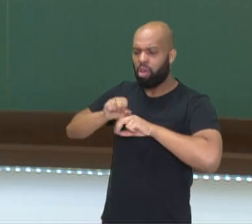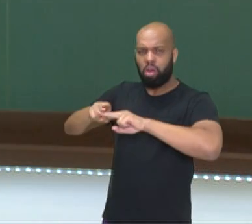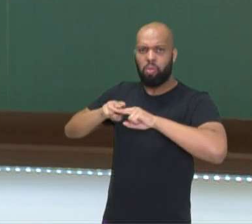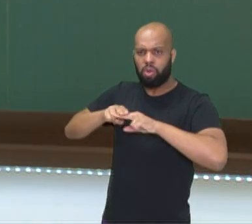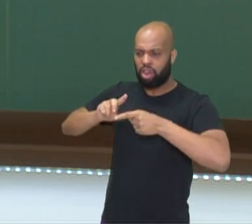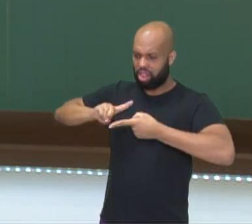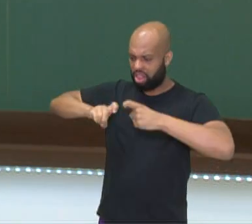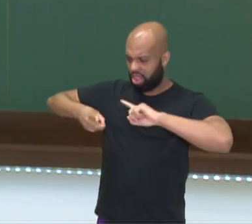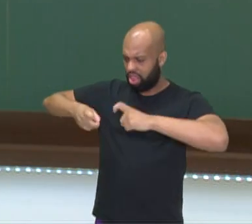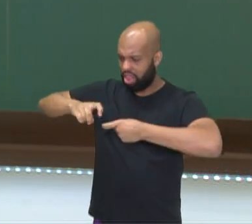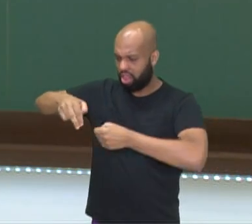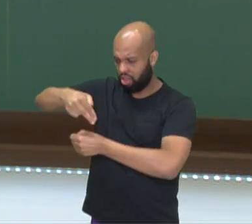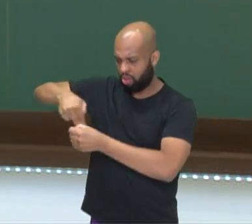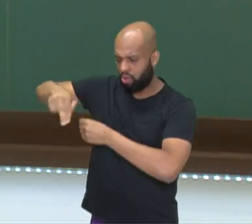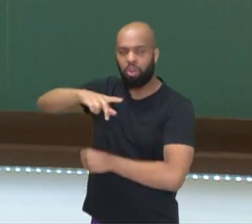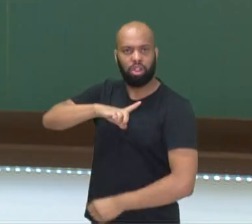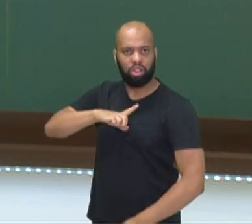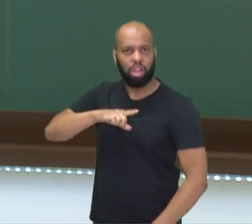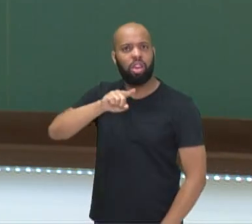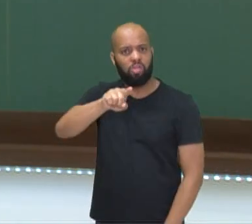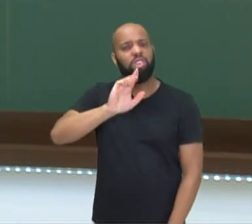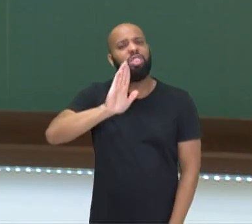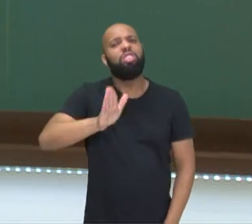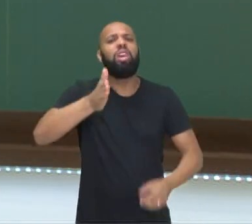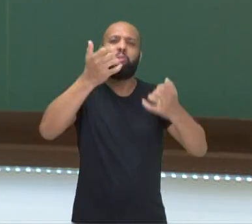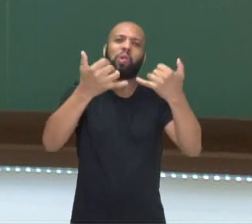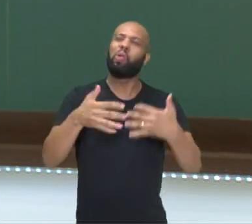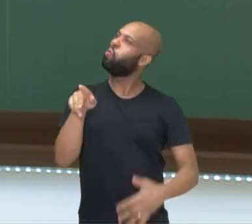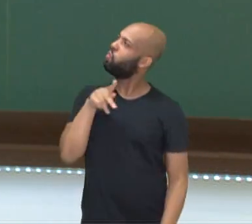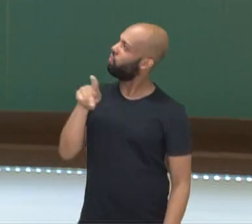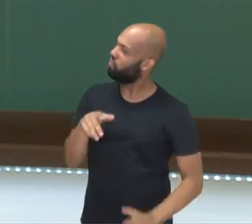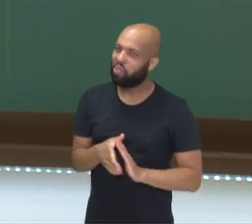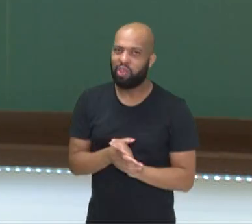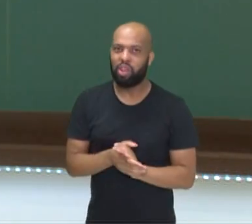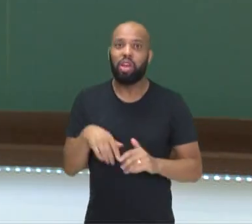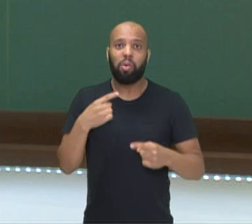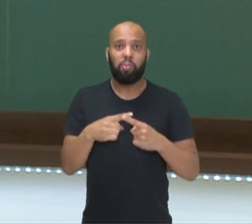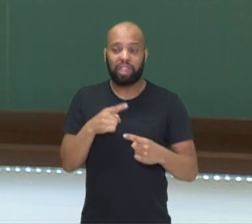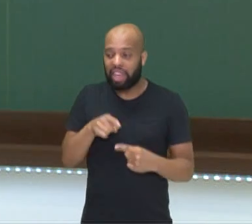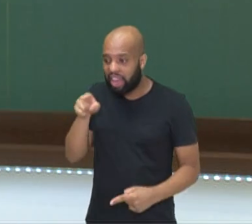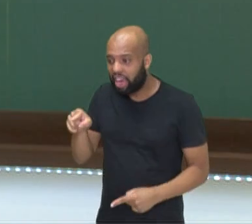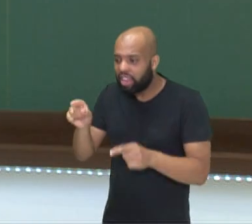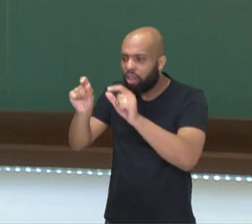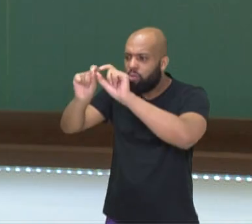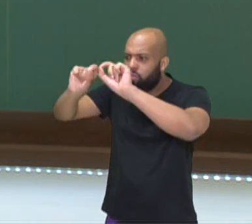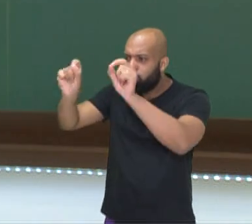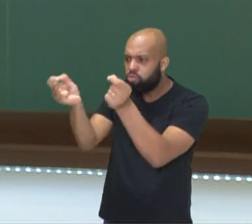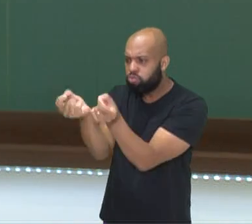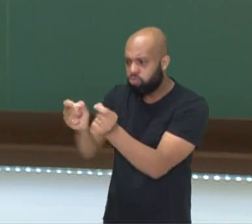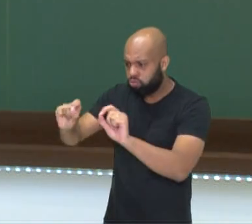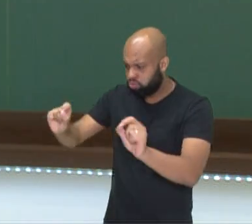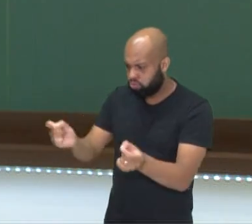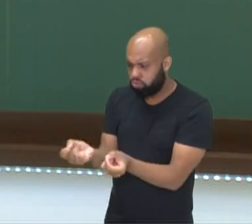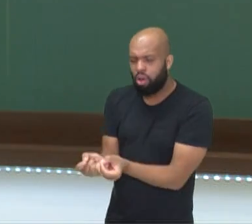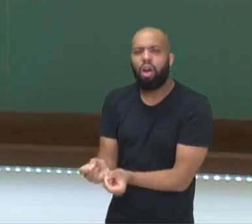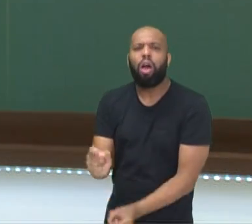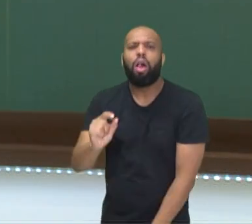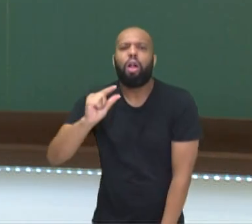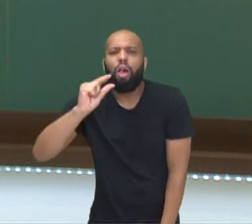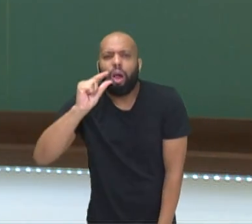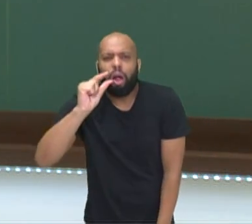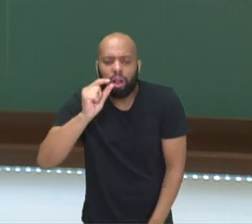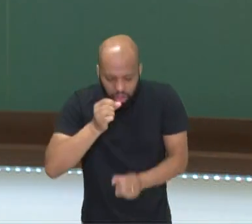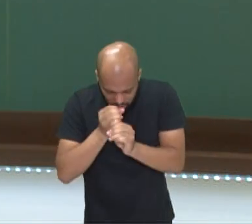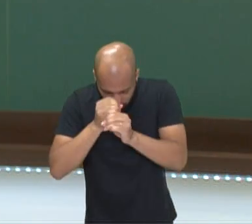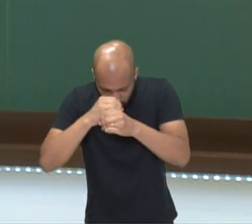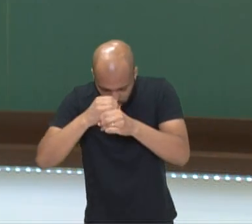protozoários? Fabiano, você acabou de falar, protozoários são micro-organismos. Ou seja, microscópicos.